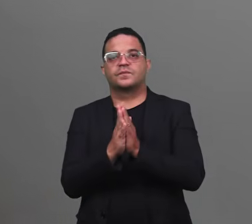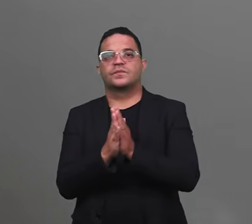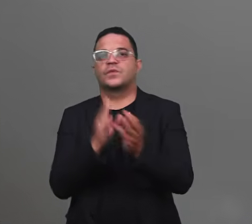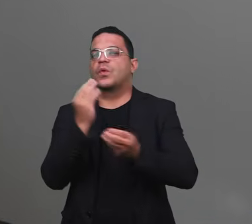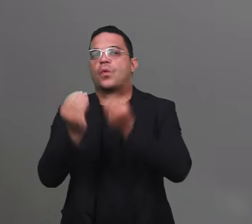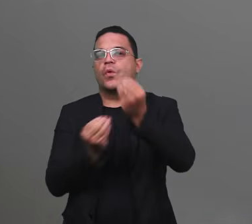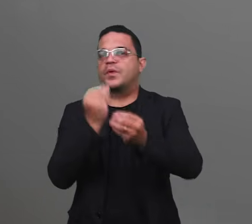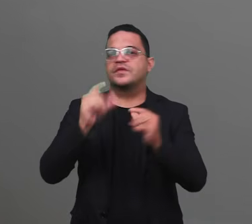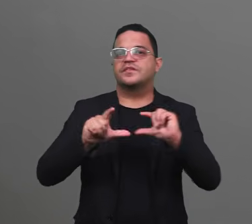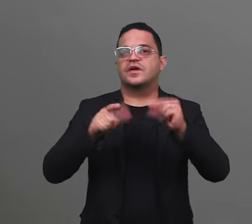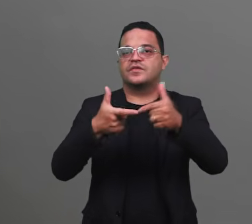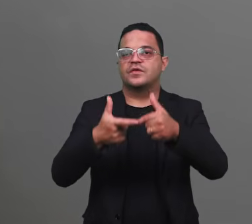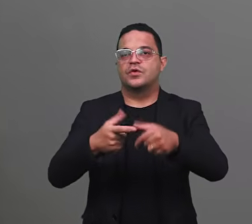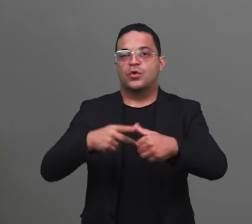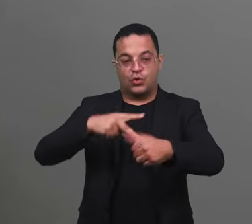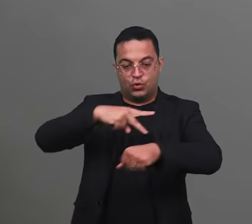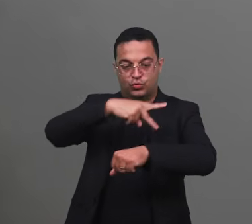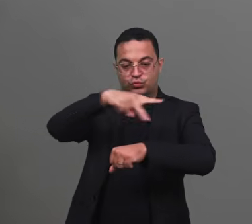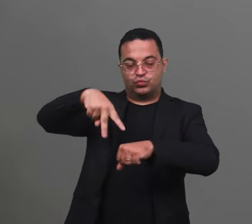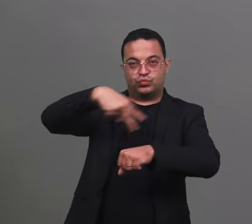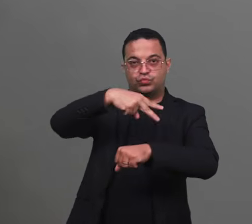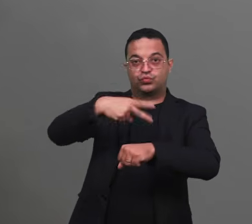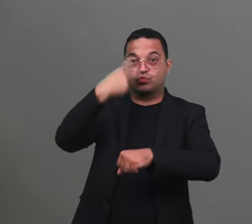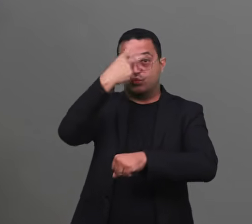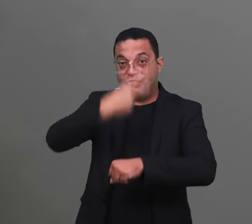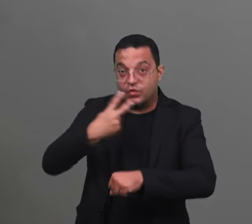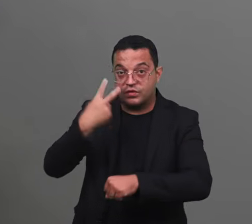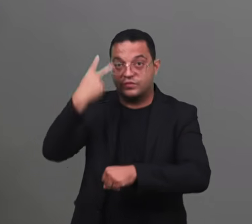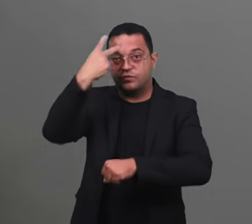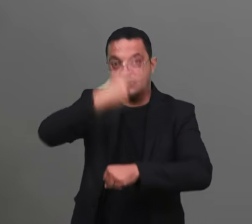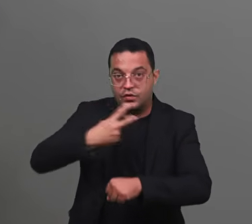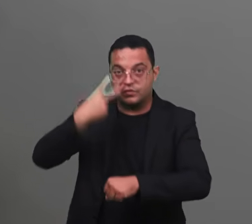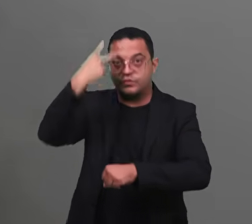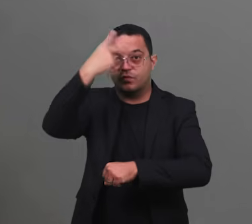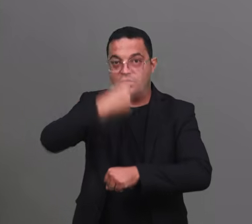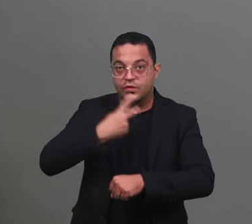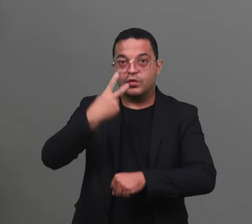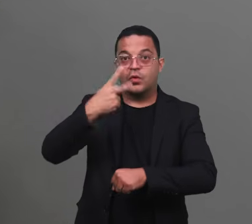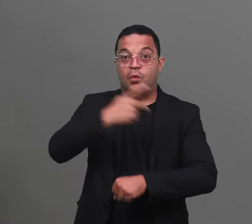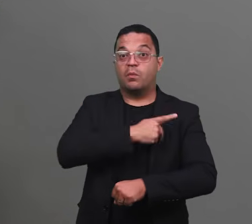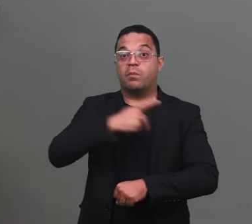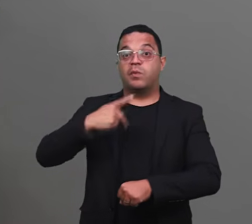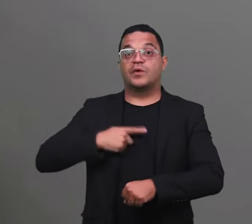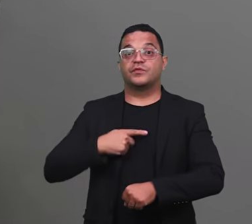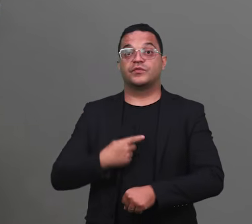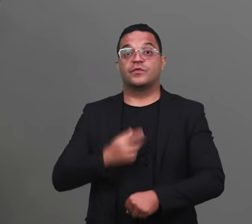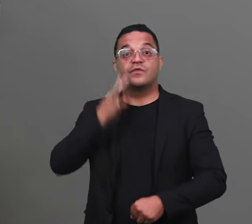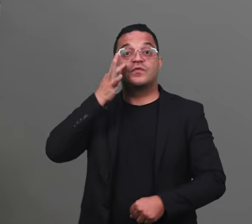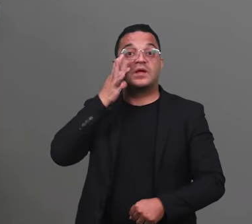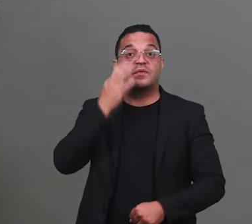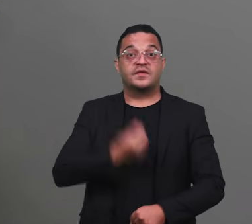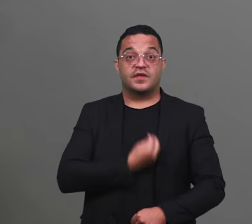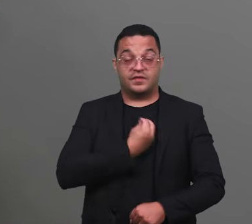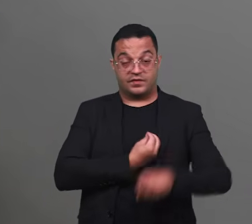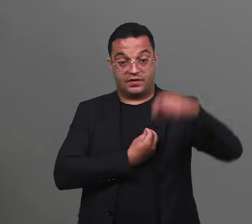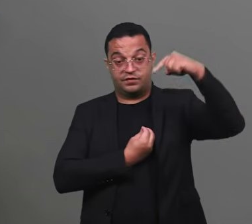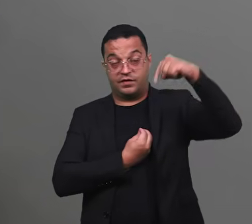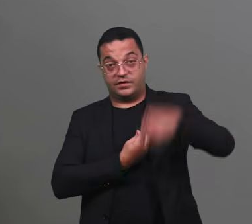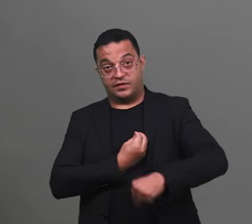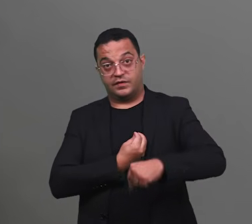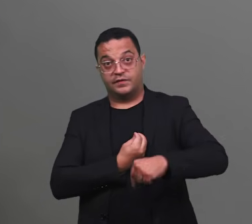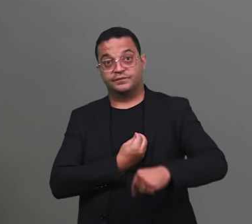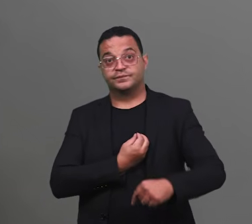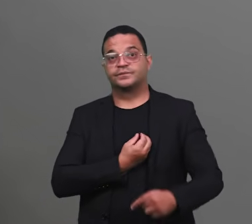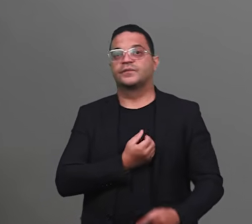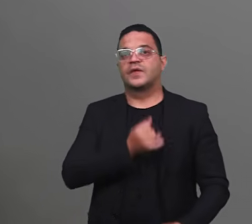2 horas ela tem pastores que ficam de plantão aqui. Qual a orientação que nós temos? A pessoa foi